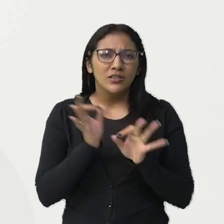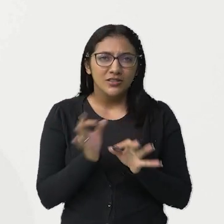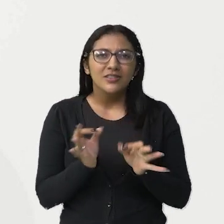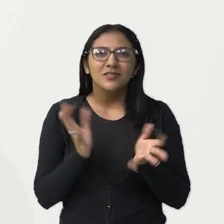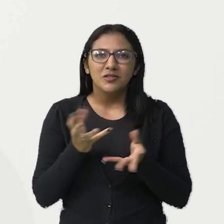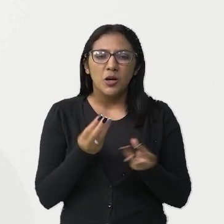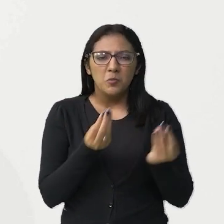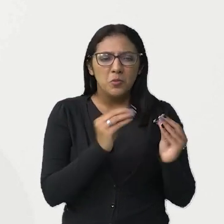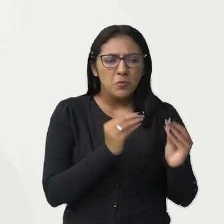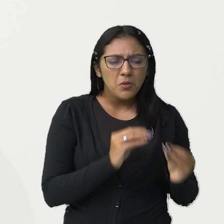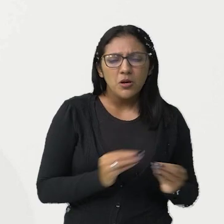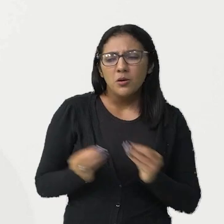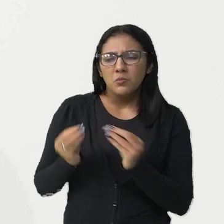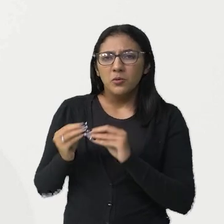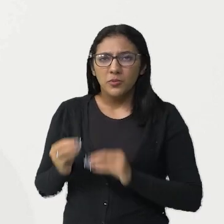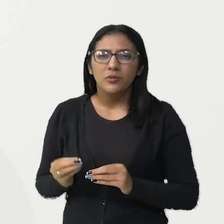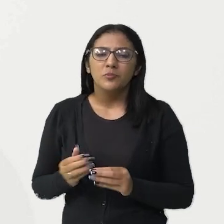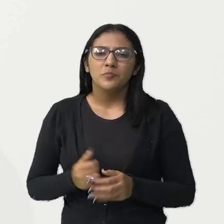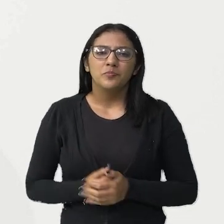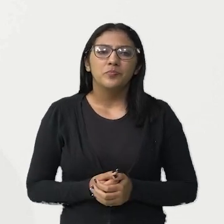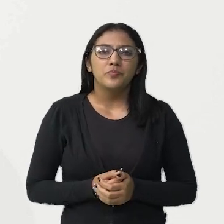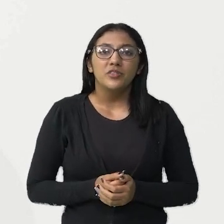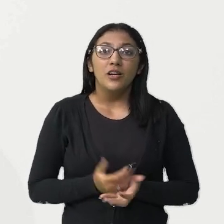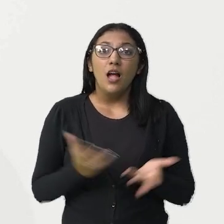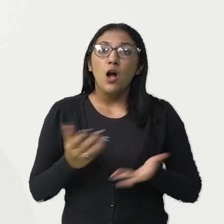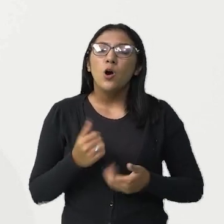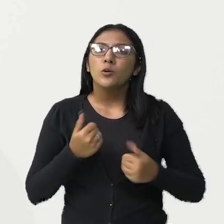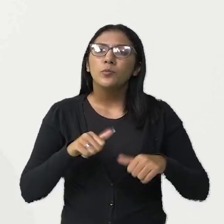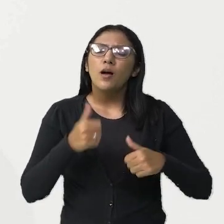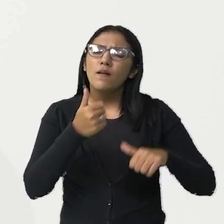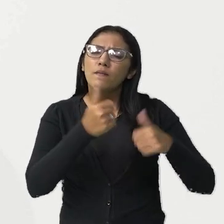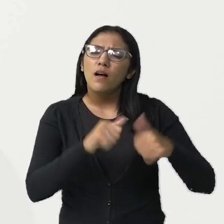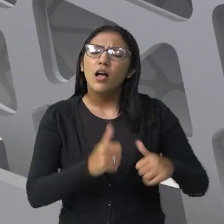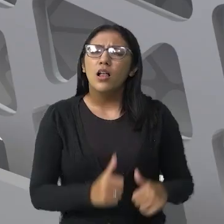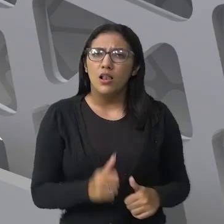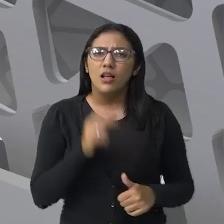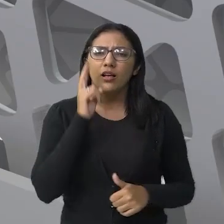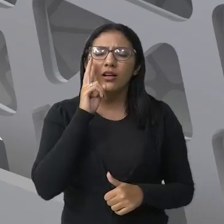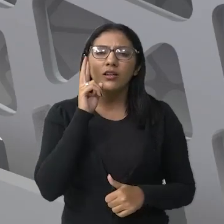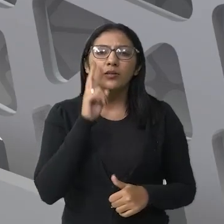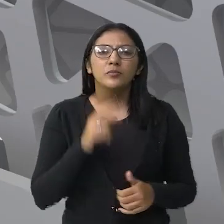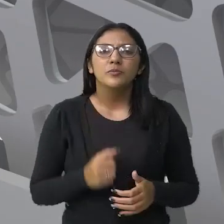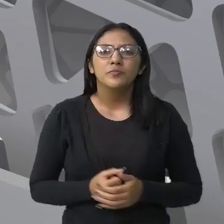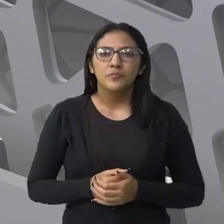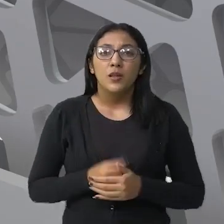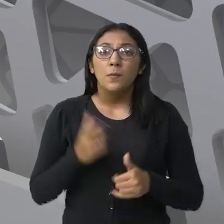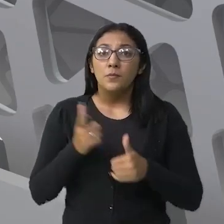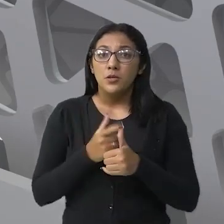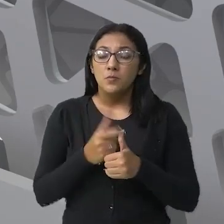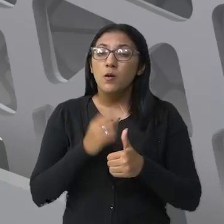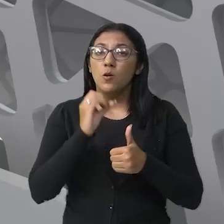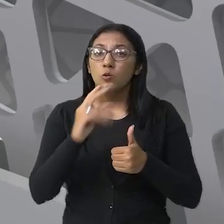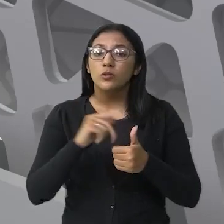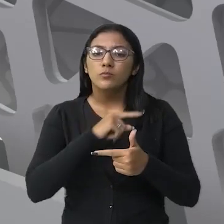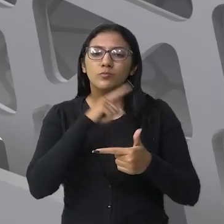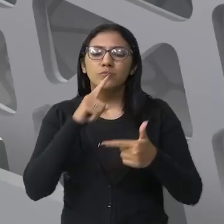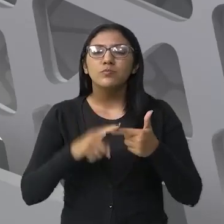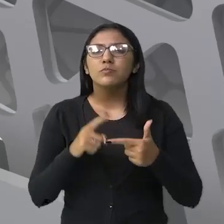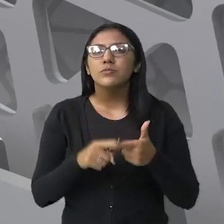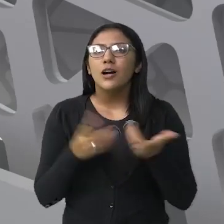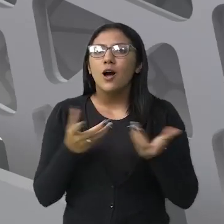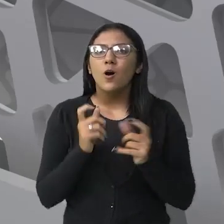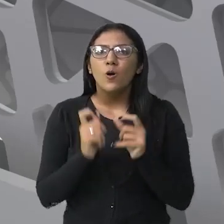nós montamos. E agora a gente precisa fazer aquela análise, né? Esse foi o primeiro passo. O segundo passo é